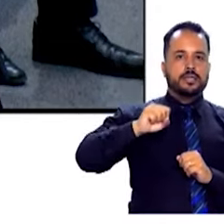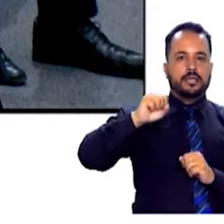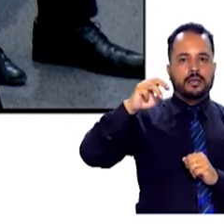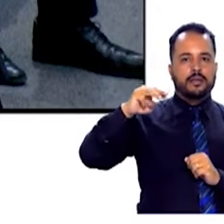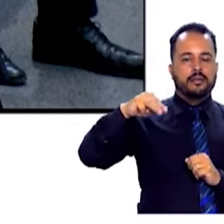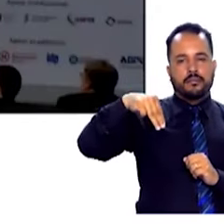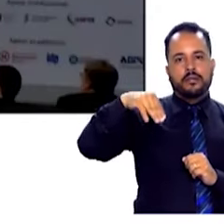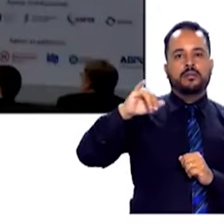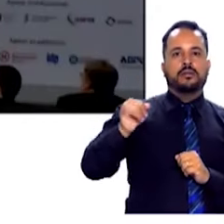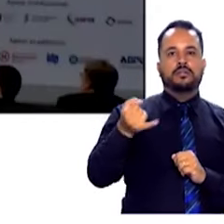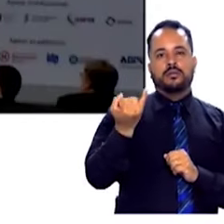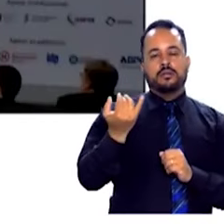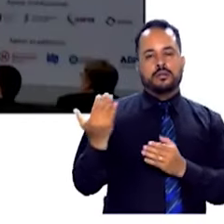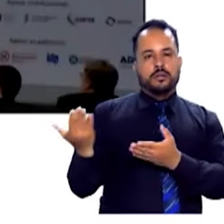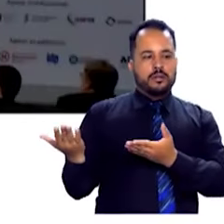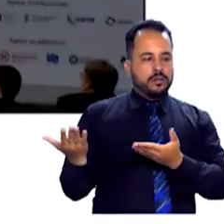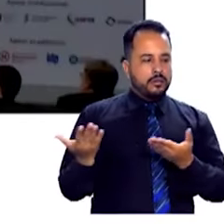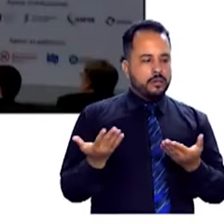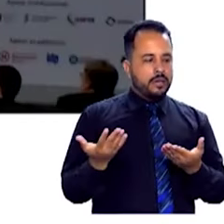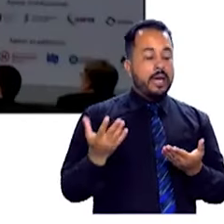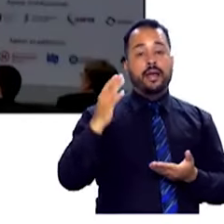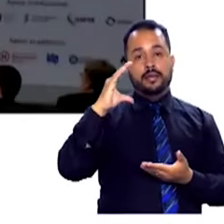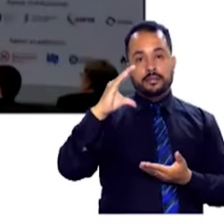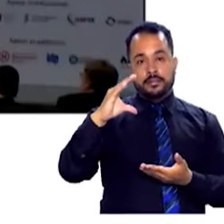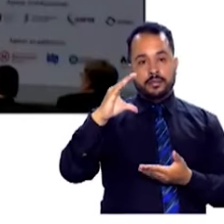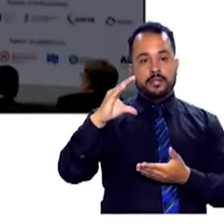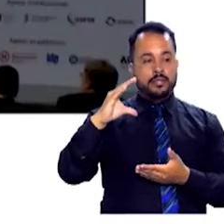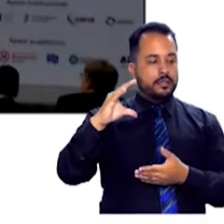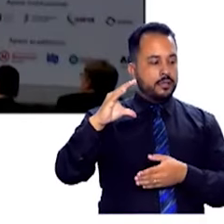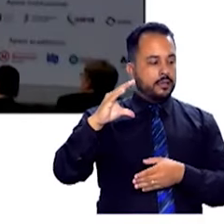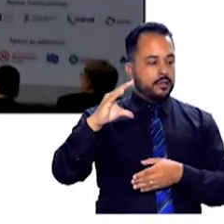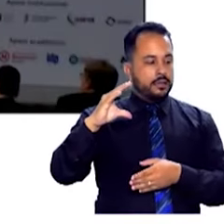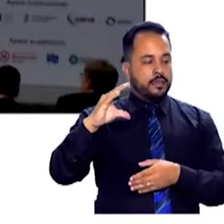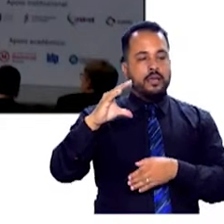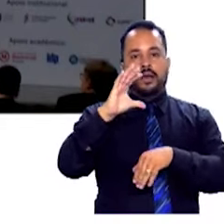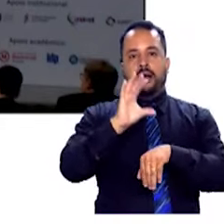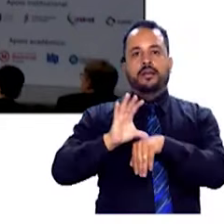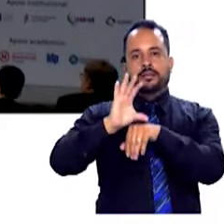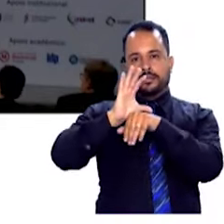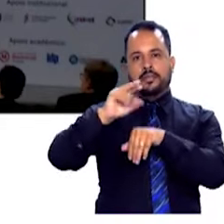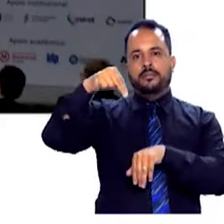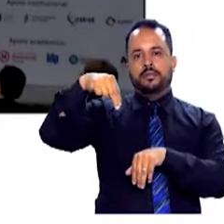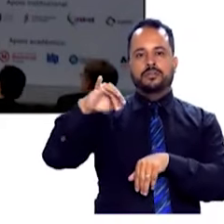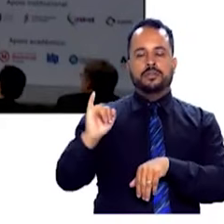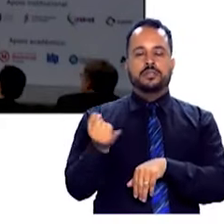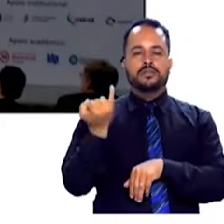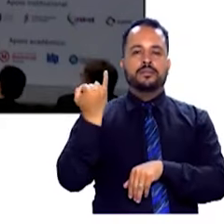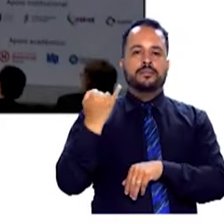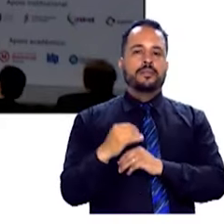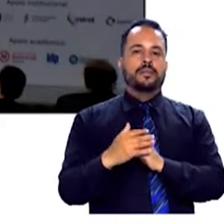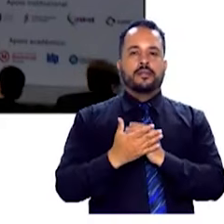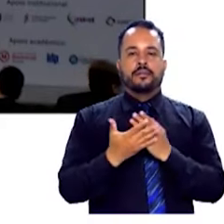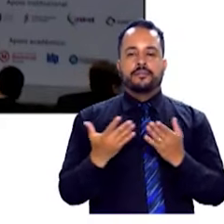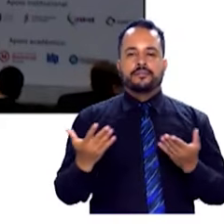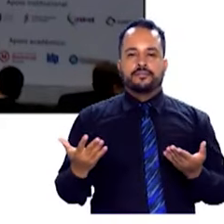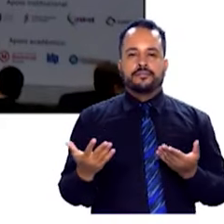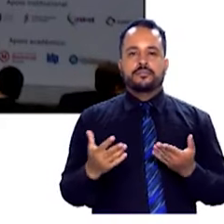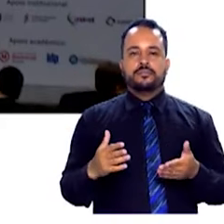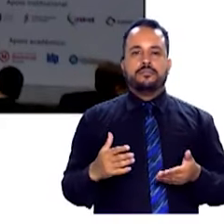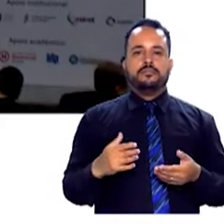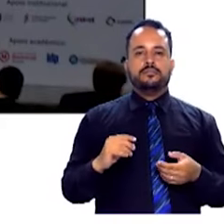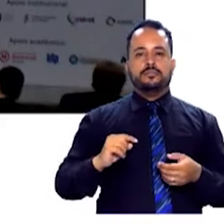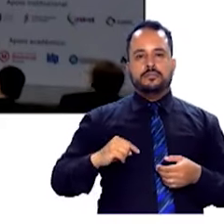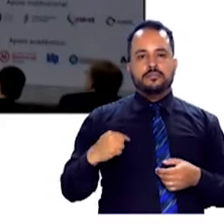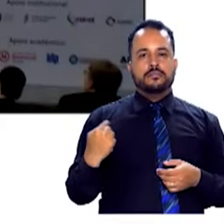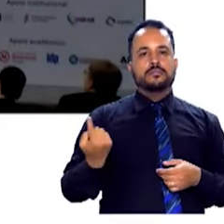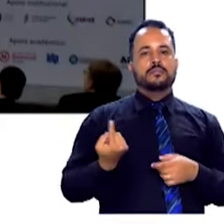eu acredito que eh o nosso desafio com esse primeiro painel foi atingido né todos saem